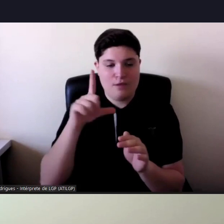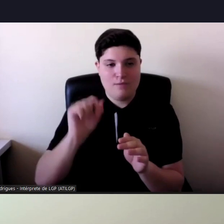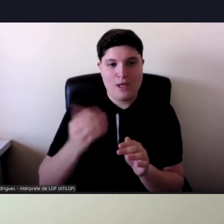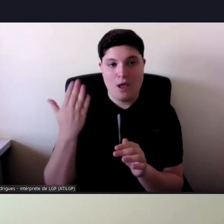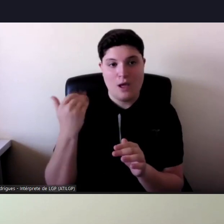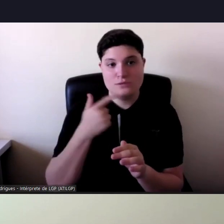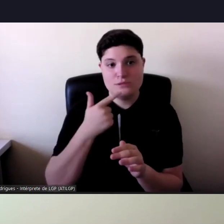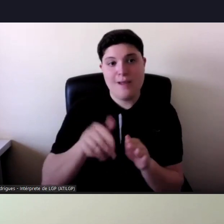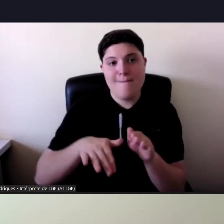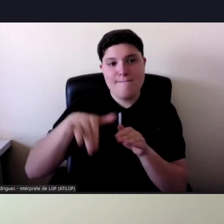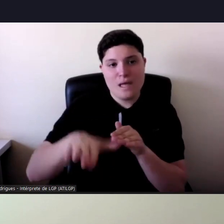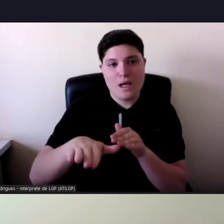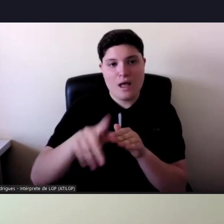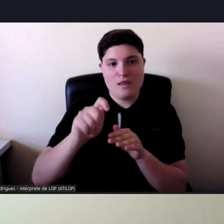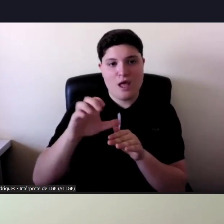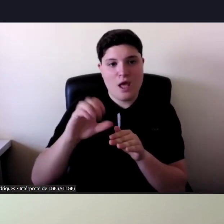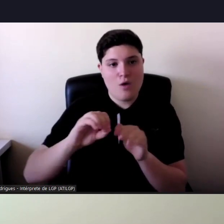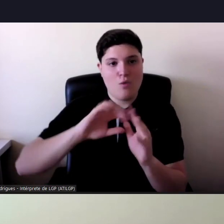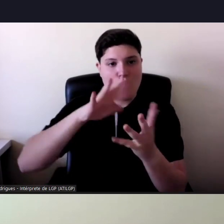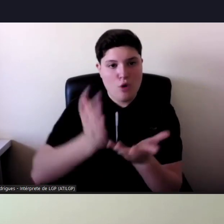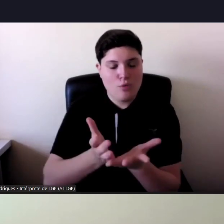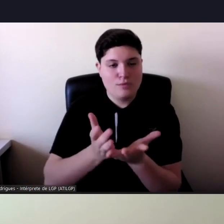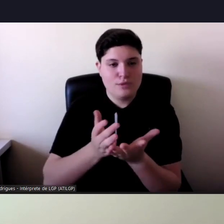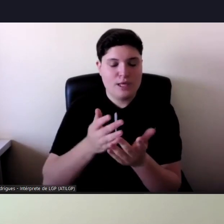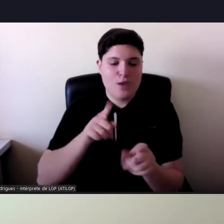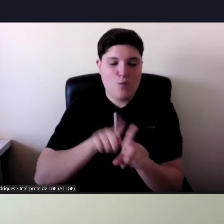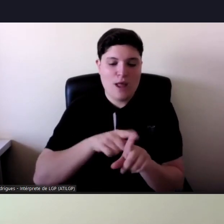como universidade, desenvolvemos.